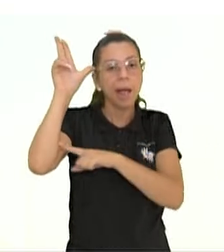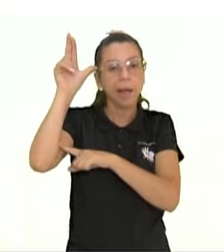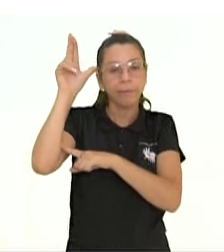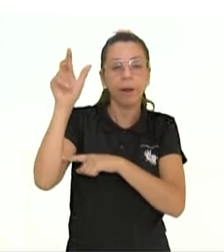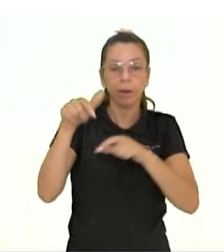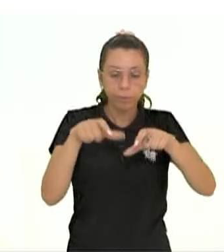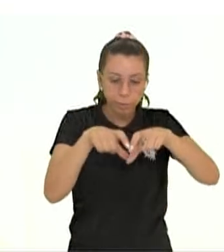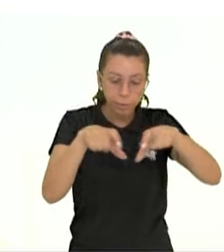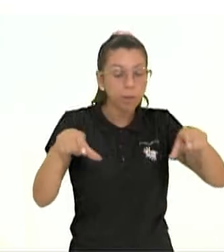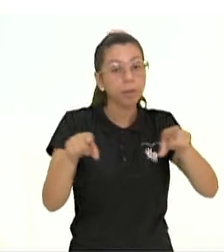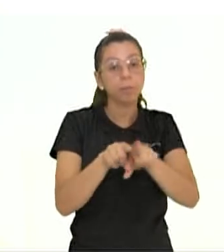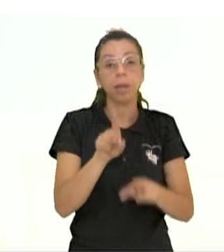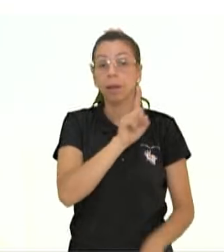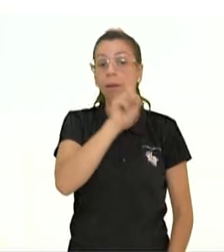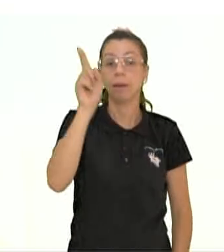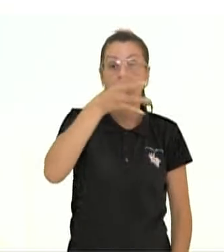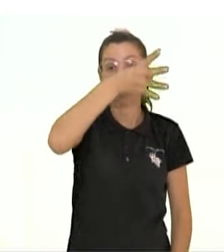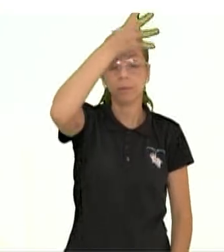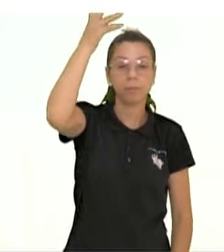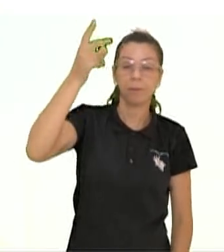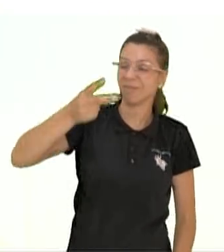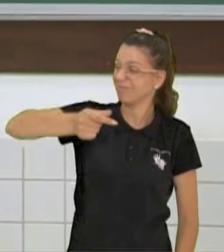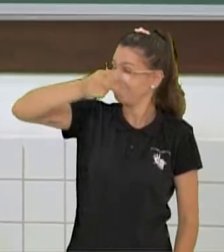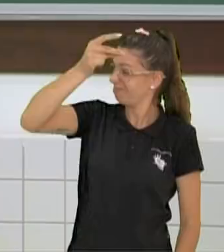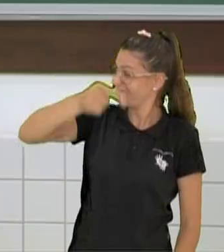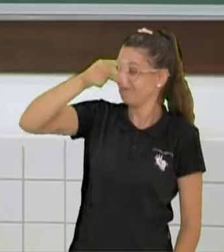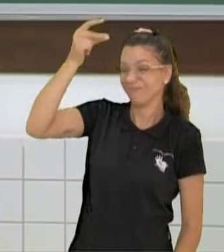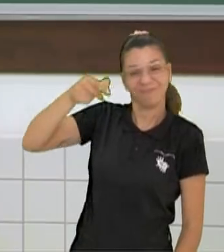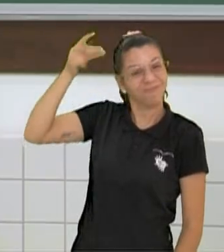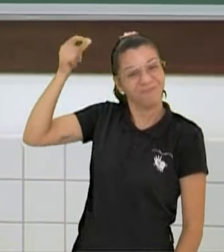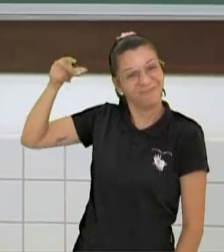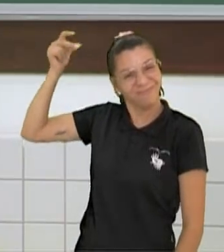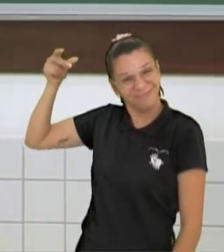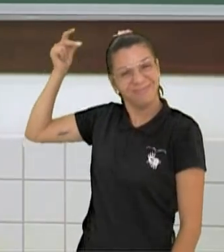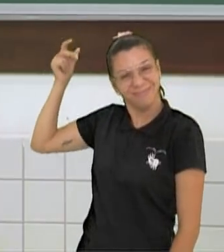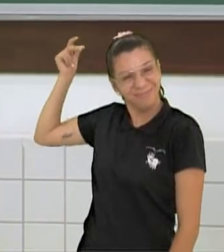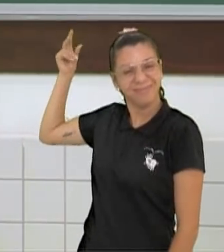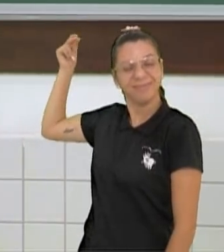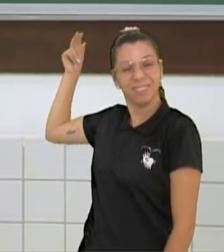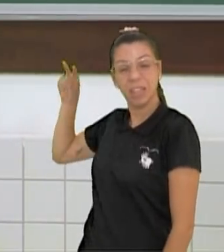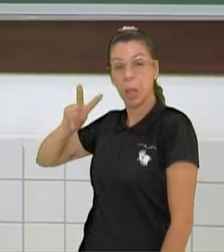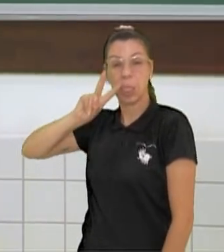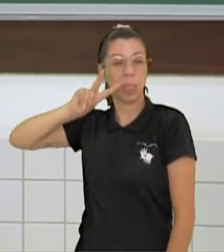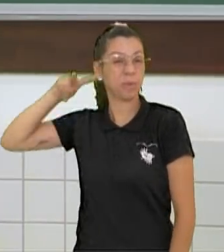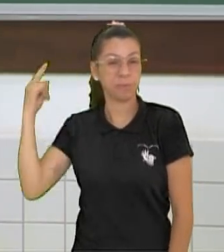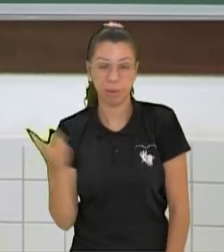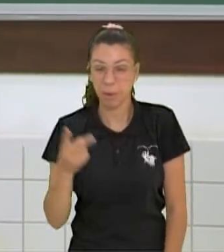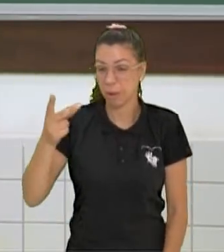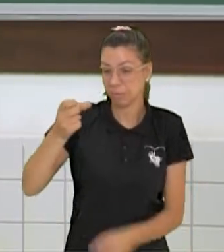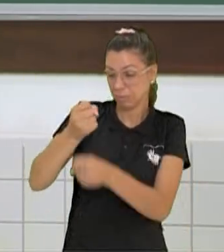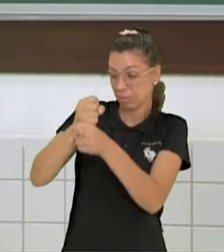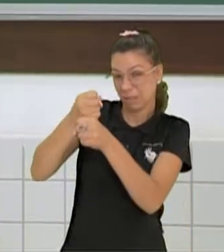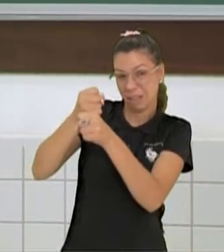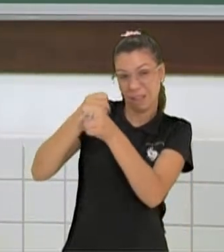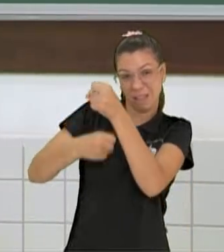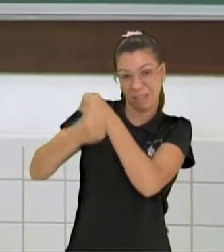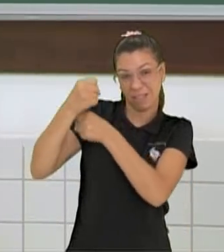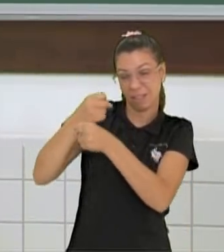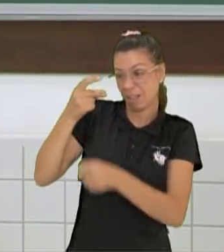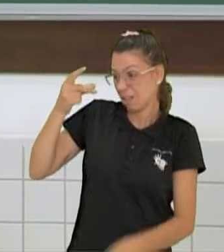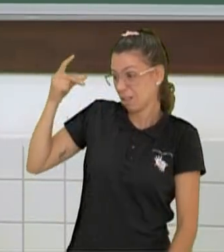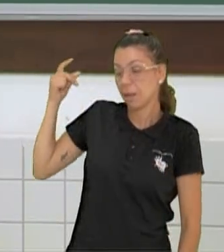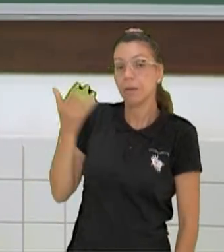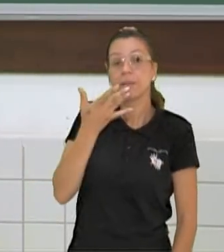No Império Romano, há muito tempo atrás, há 2000 anos atrás, que eram crianças que